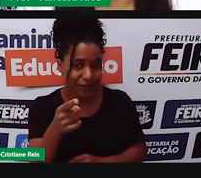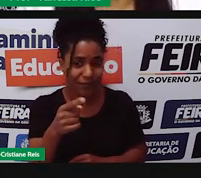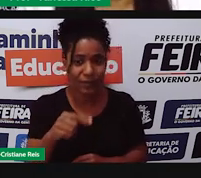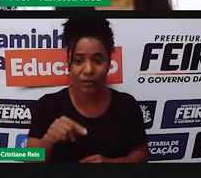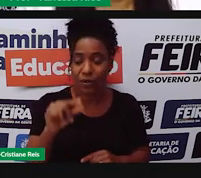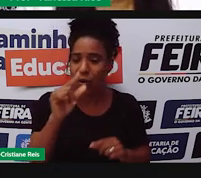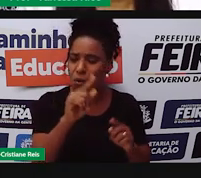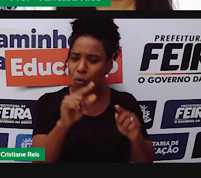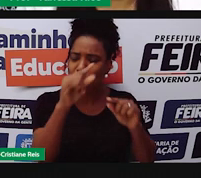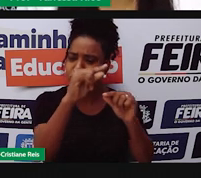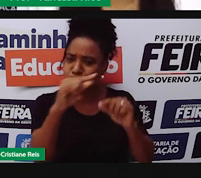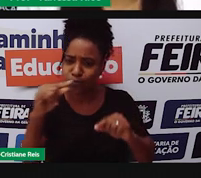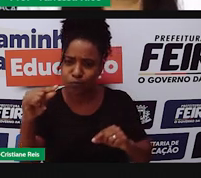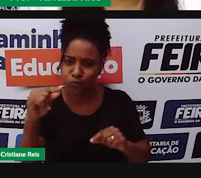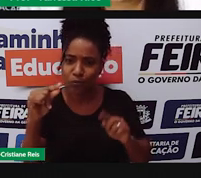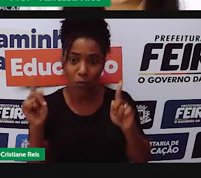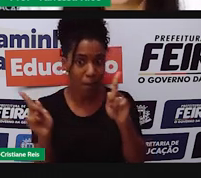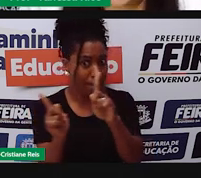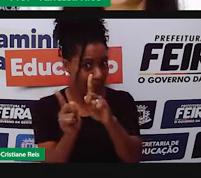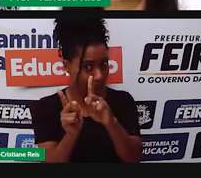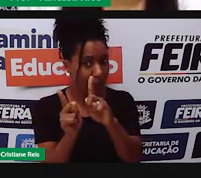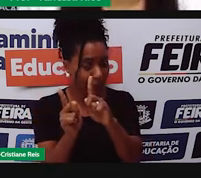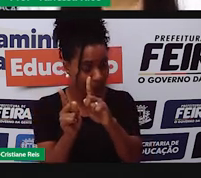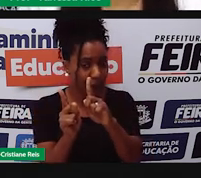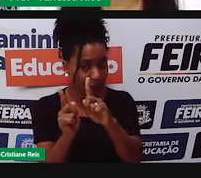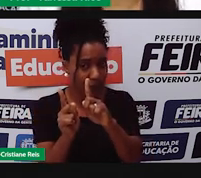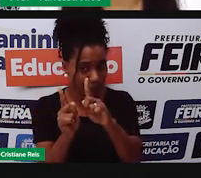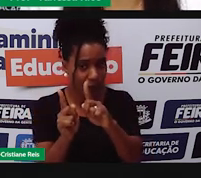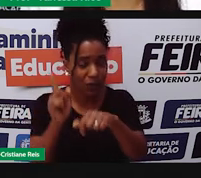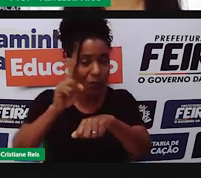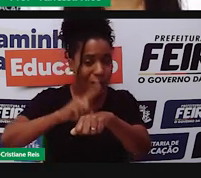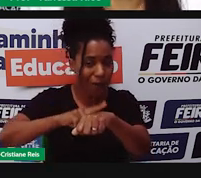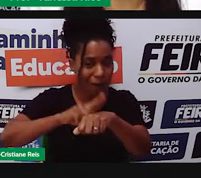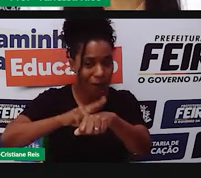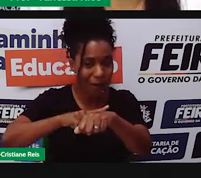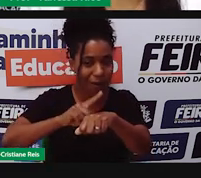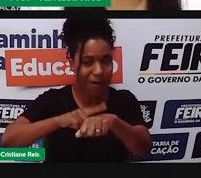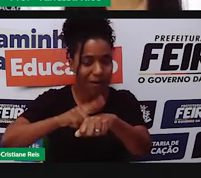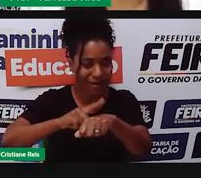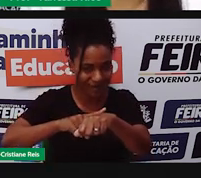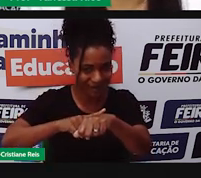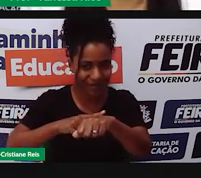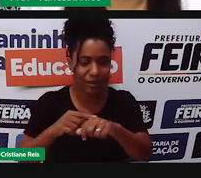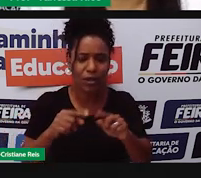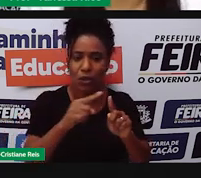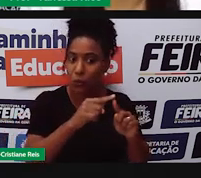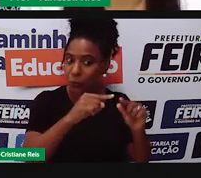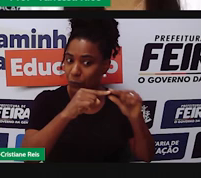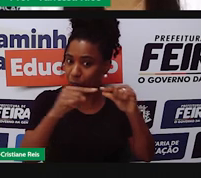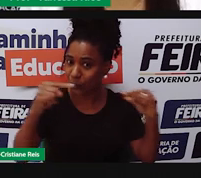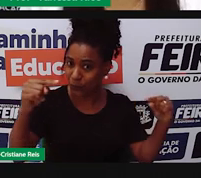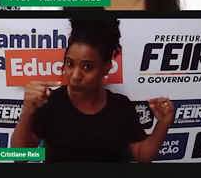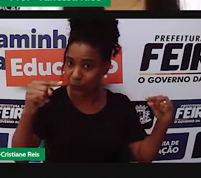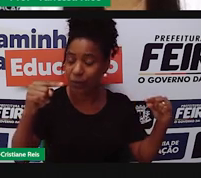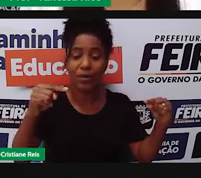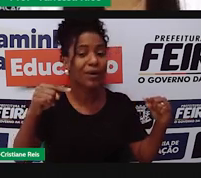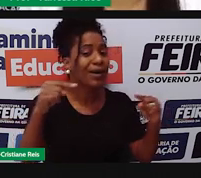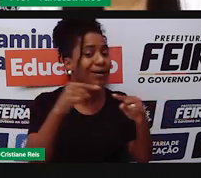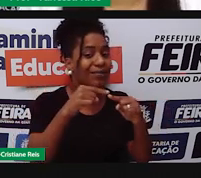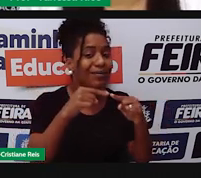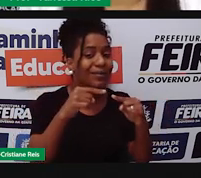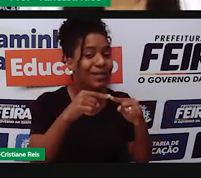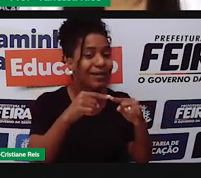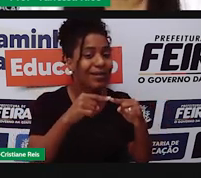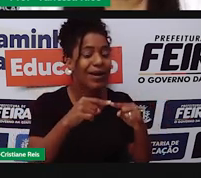ponteiro menor, né, marca as horas e o ponteiro maior, normalmente mais fininho, ele marca